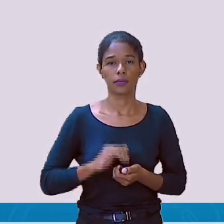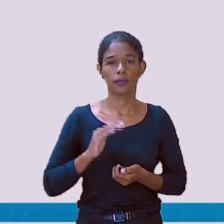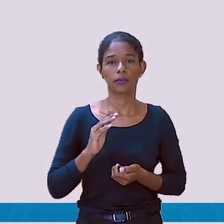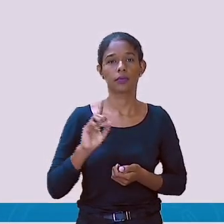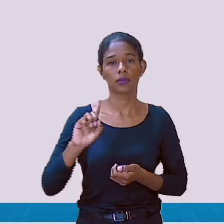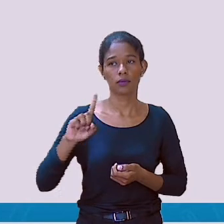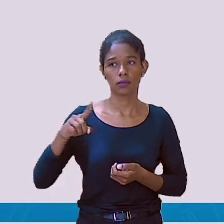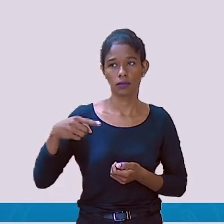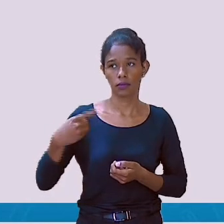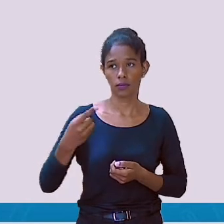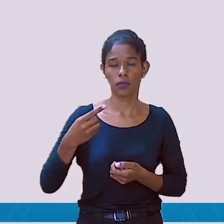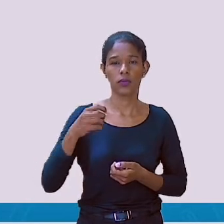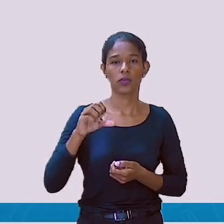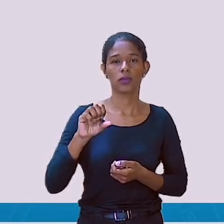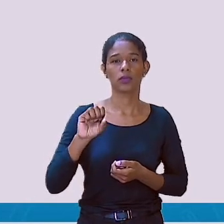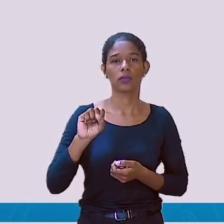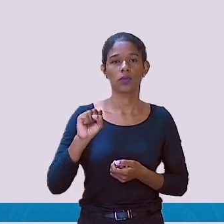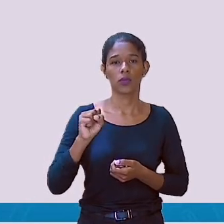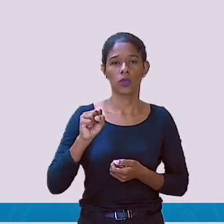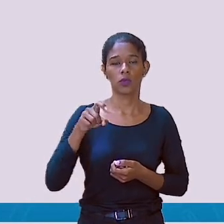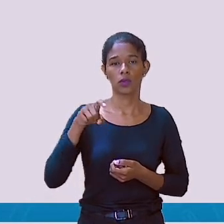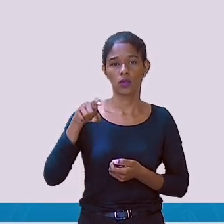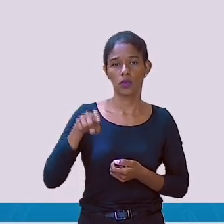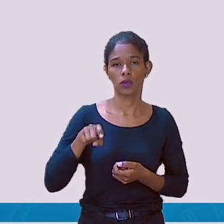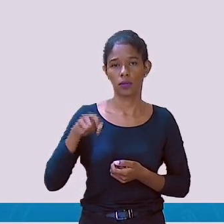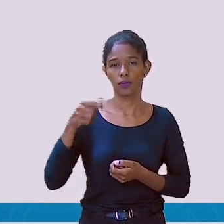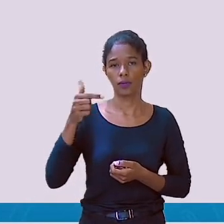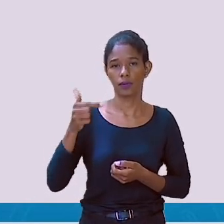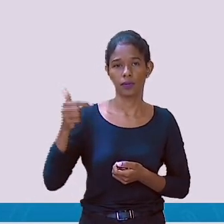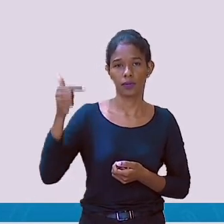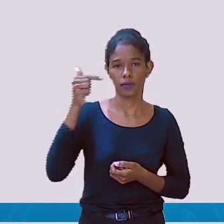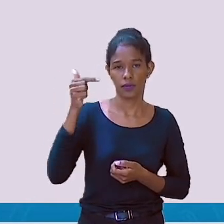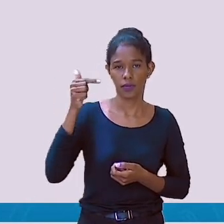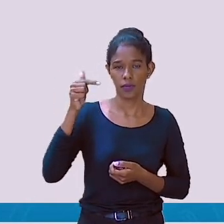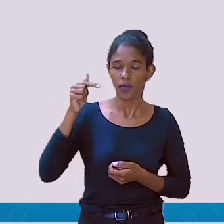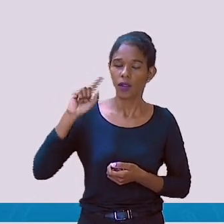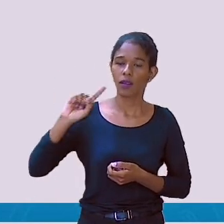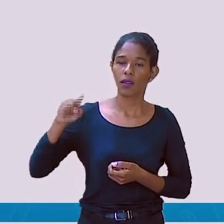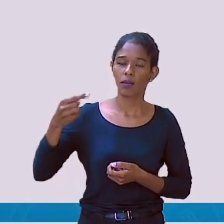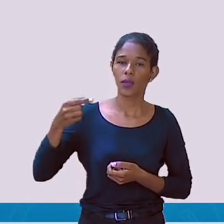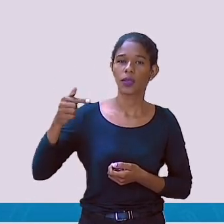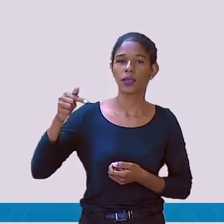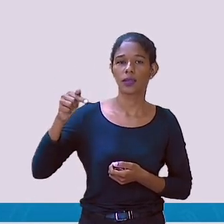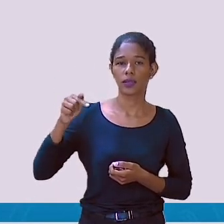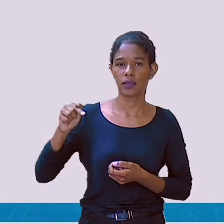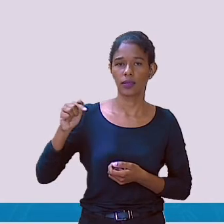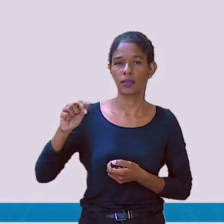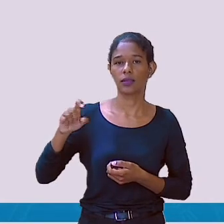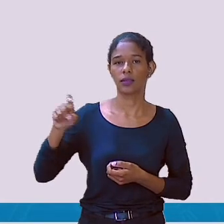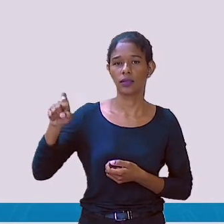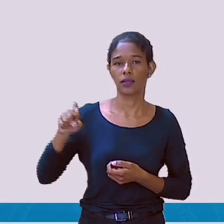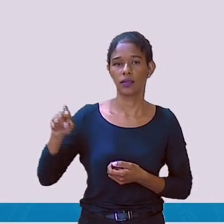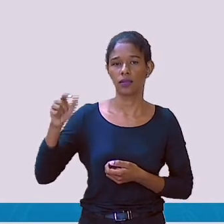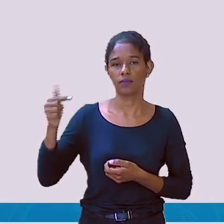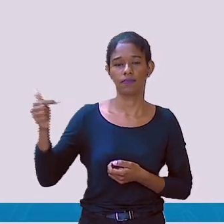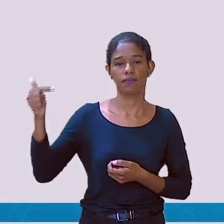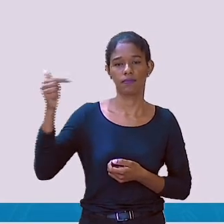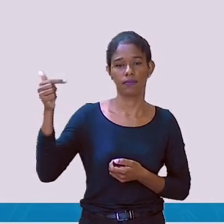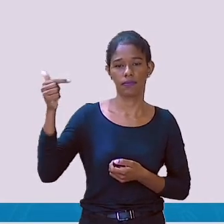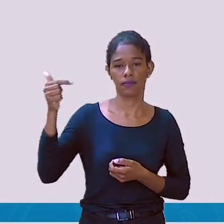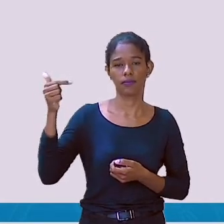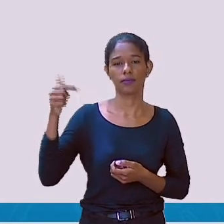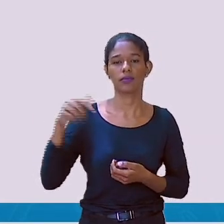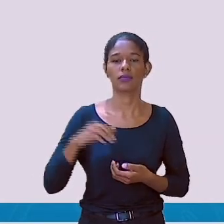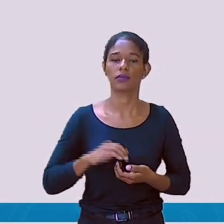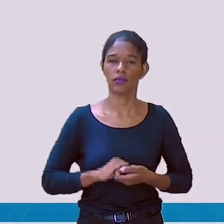Agora vem 8x ao quadrado e 7x ao quadrado, porque são do mesmo grau.